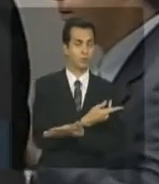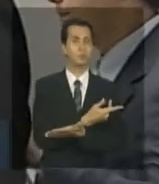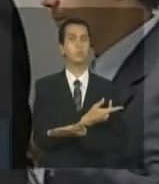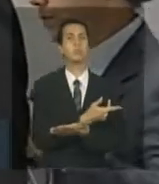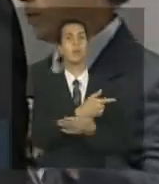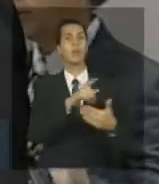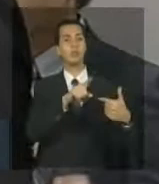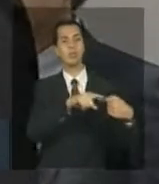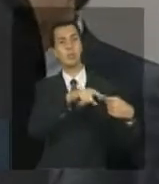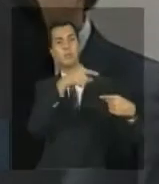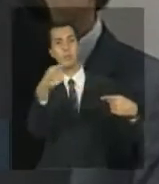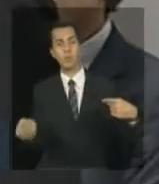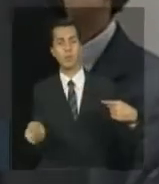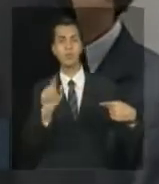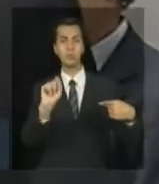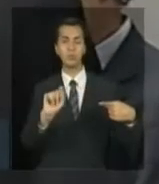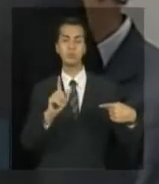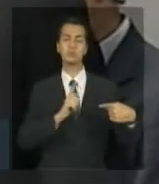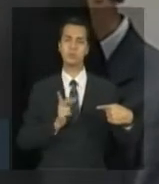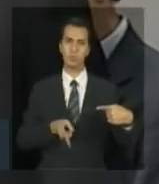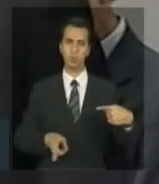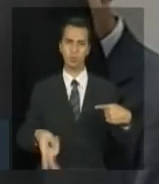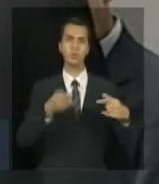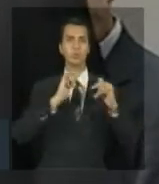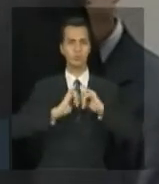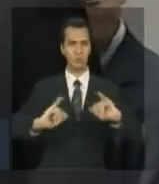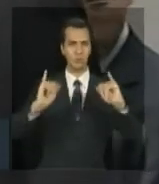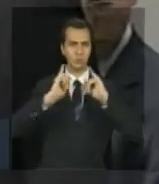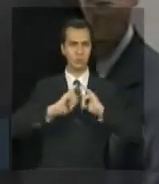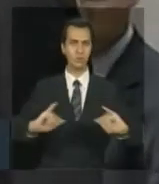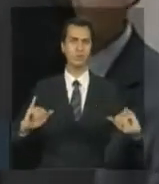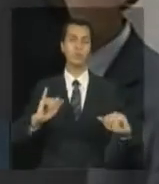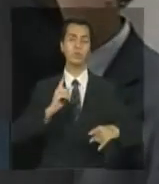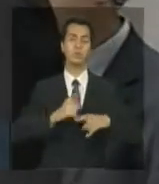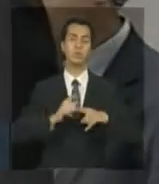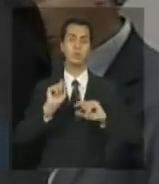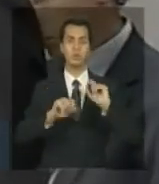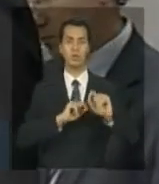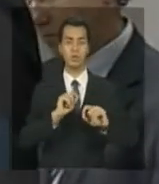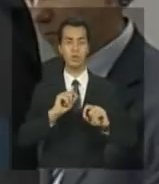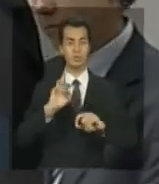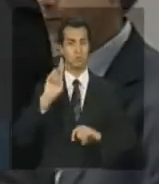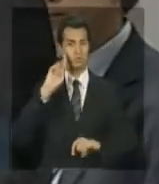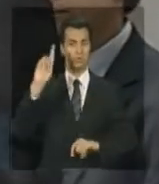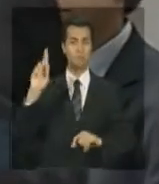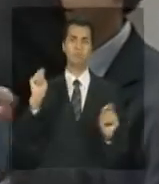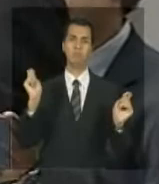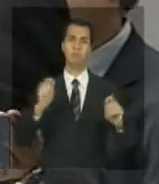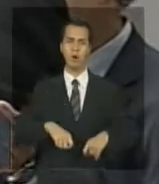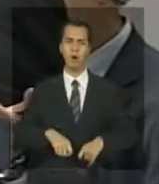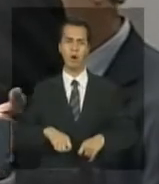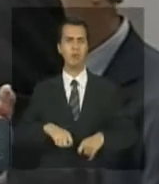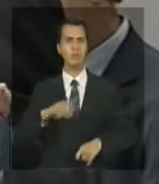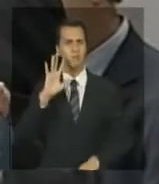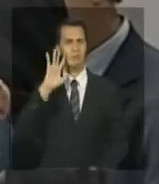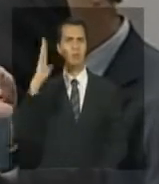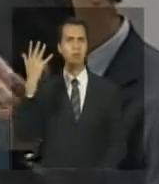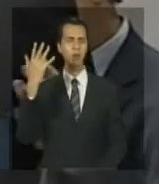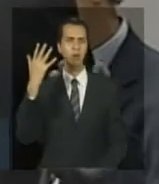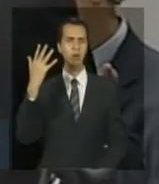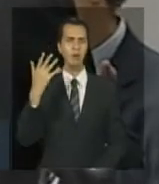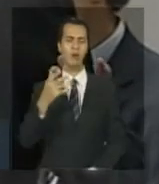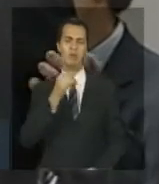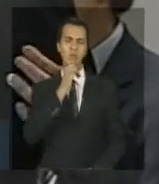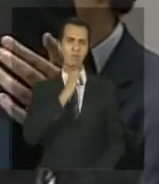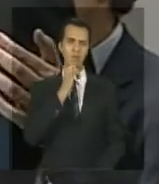e informações de inteligência para que as autoridades possam tomar decisões uma decisão por exemplo nós vamos nós